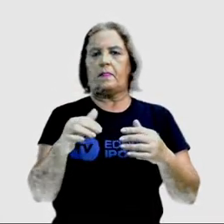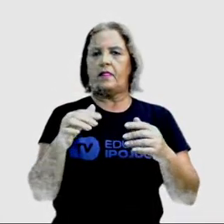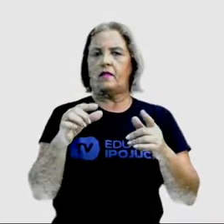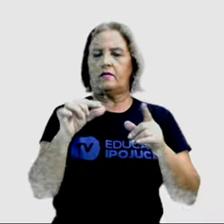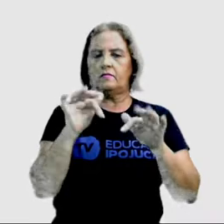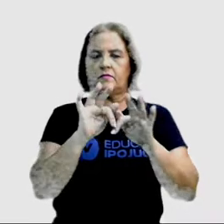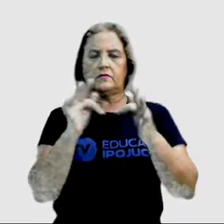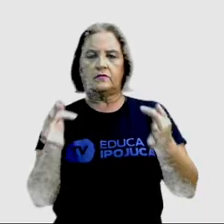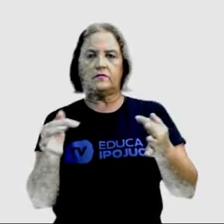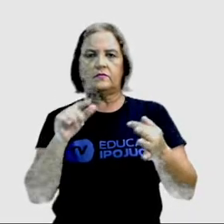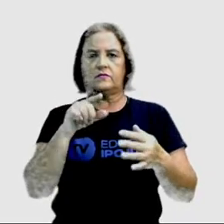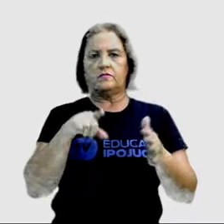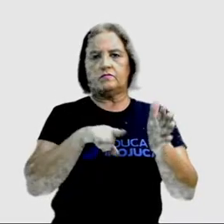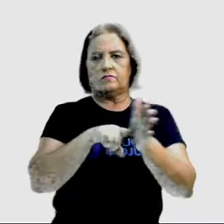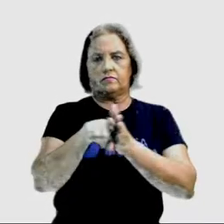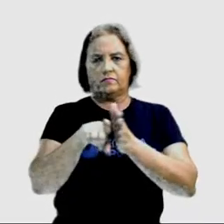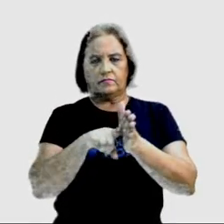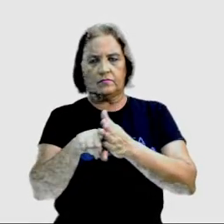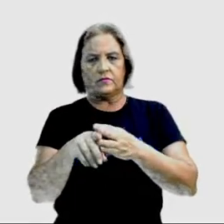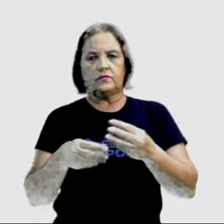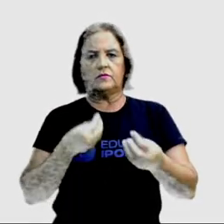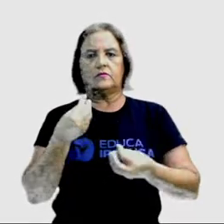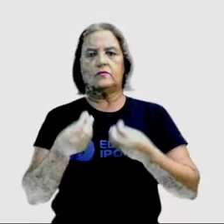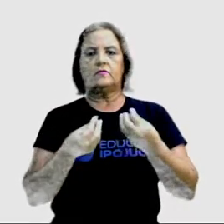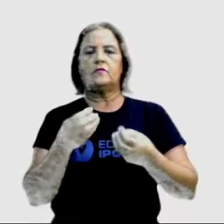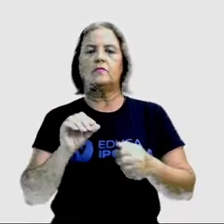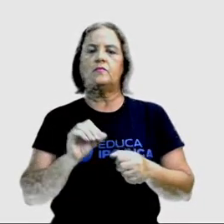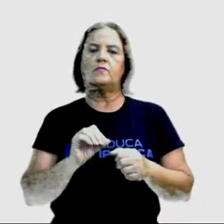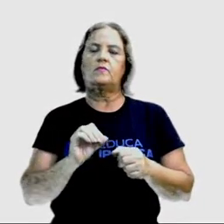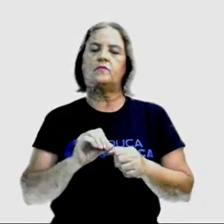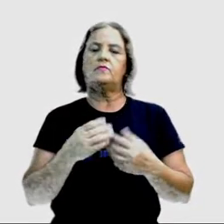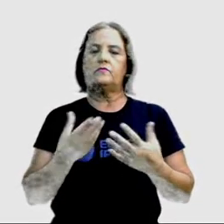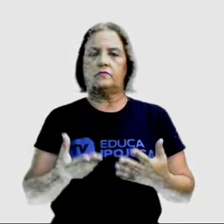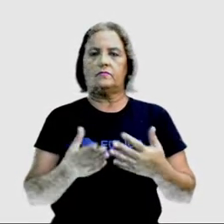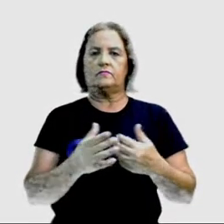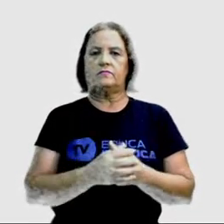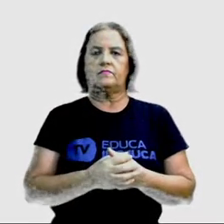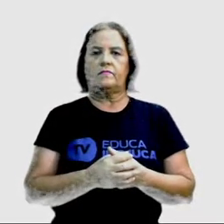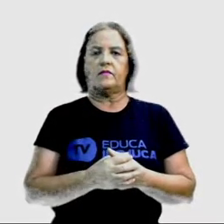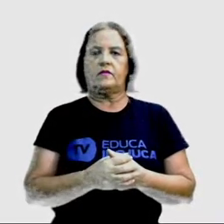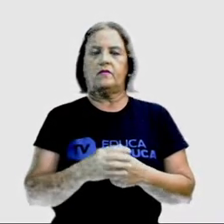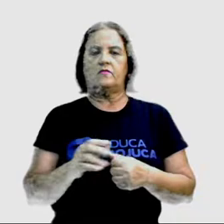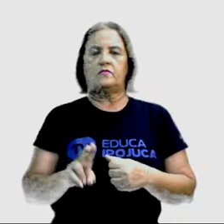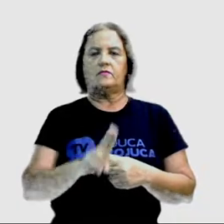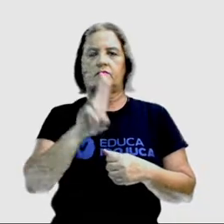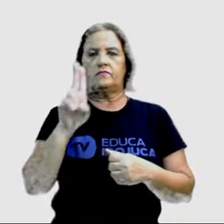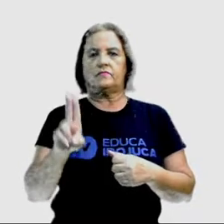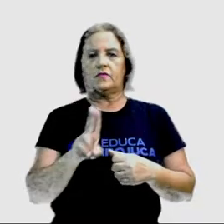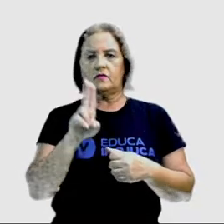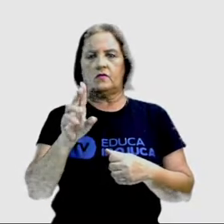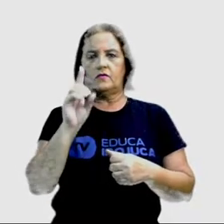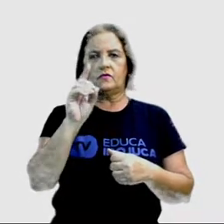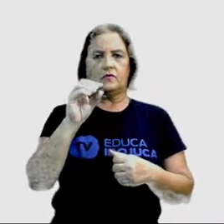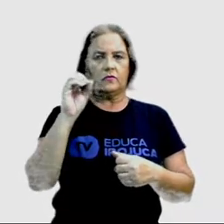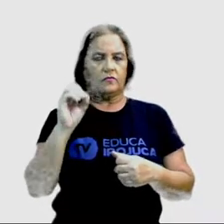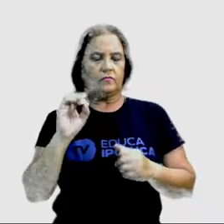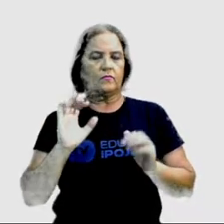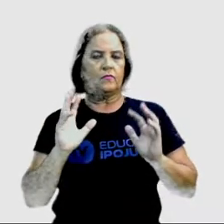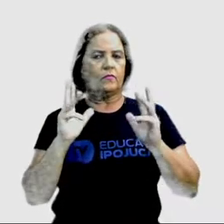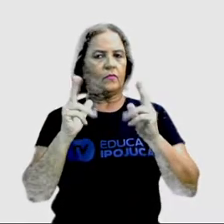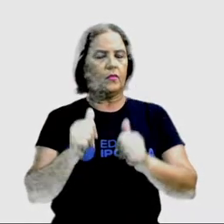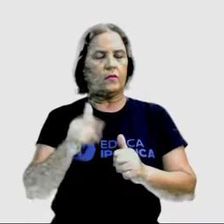como é que ficaria pessoal ficaria dessa forma aqui ó eu vou utilizar o Du para todas as pessoas